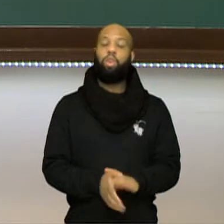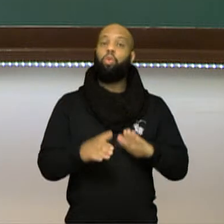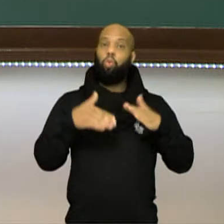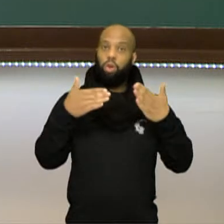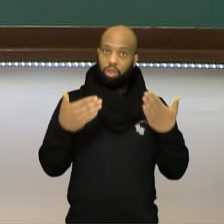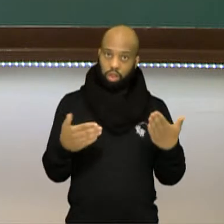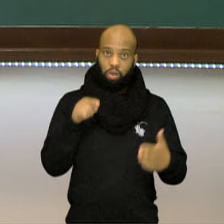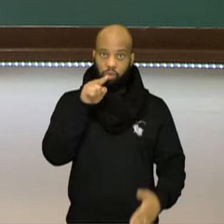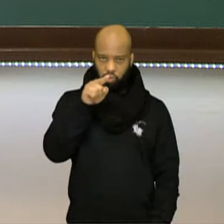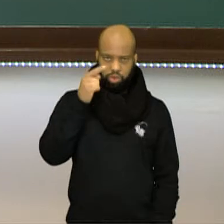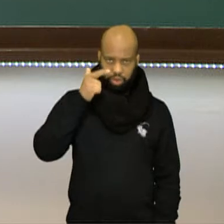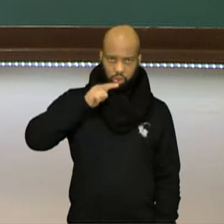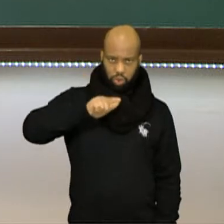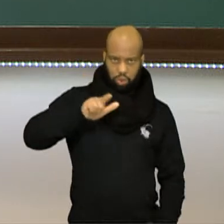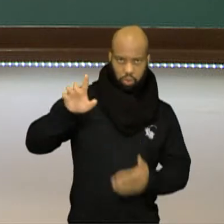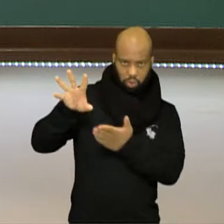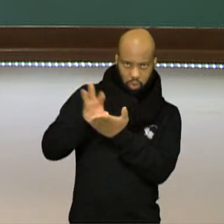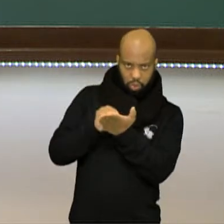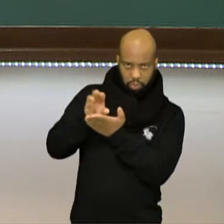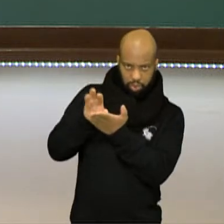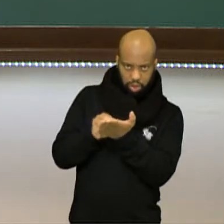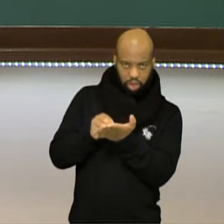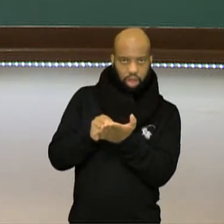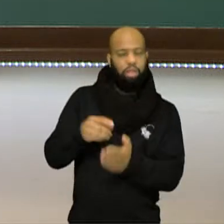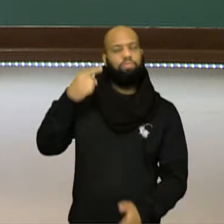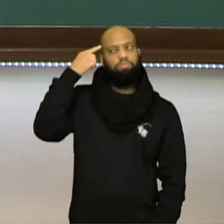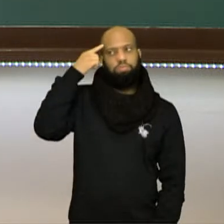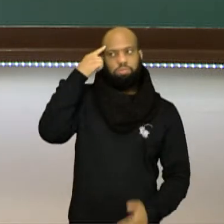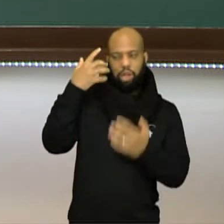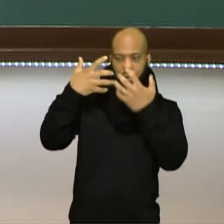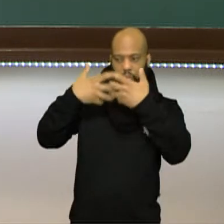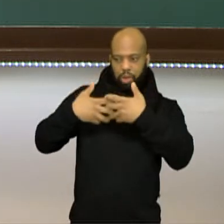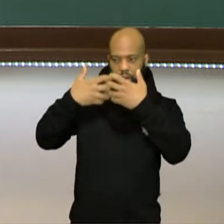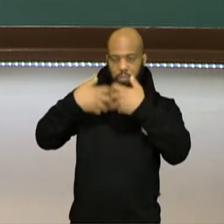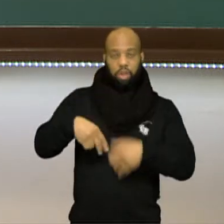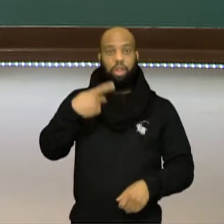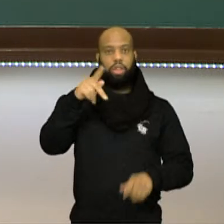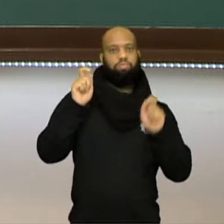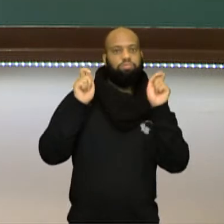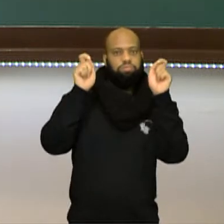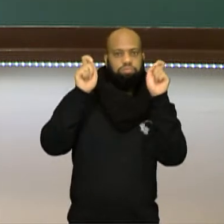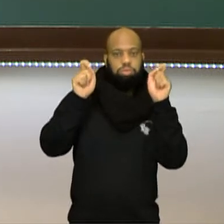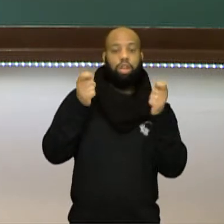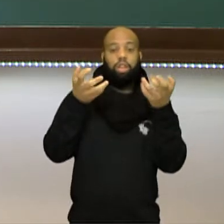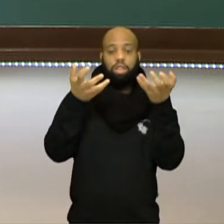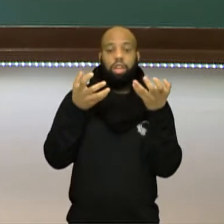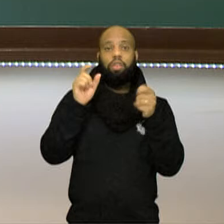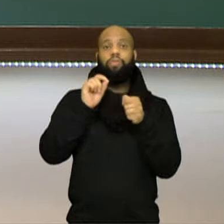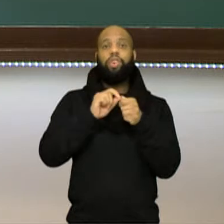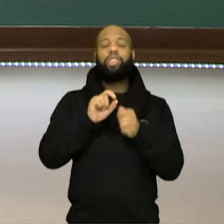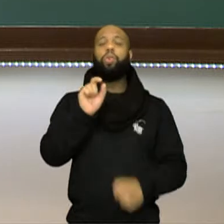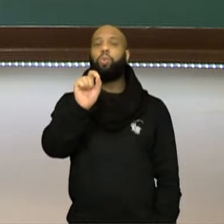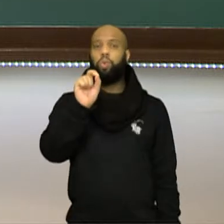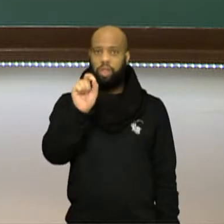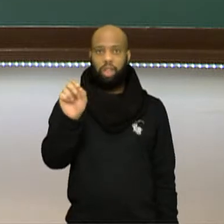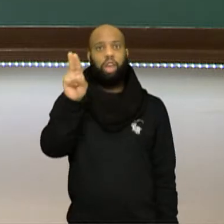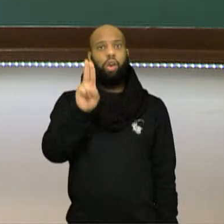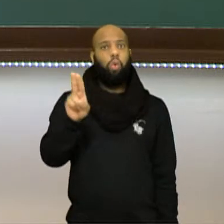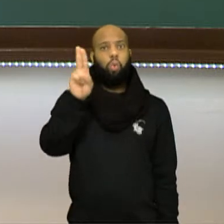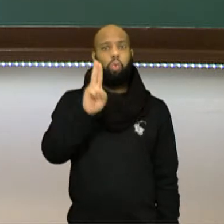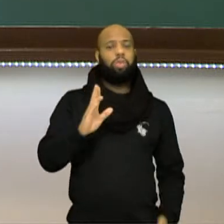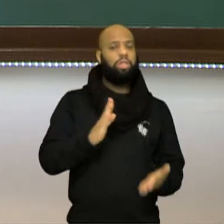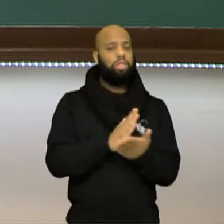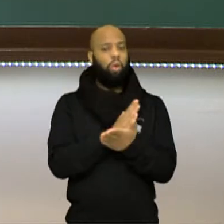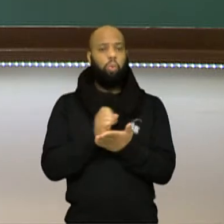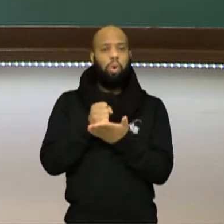E aí, pessoal, conseguiram copiar? Então, já vai pensando na sua campanha, né? O que você vai produzir, utilize recursos,